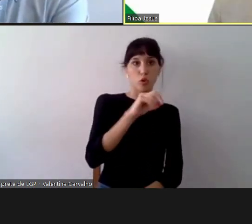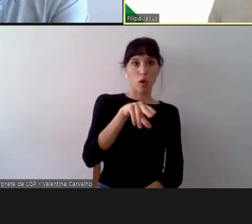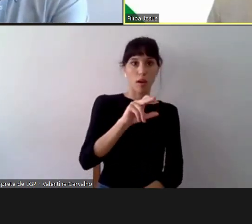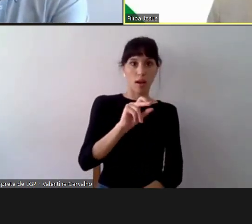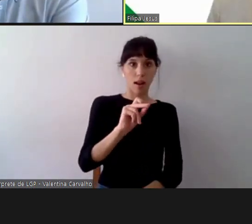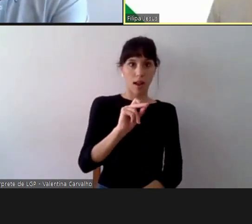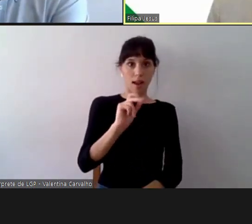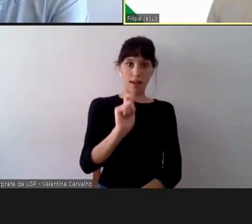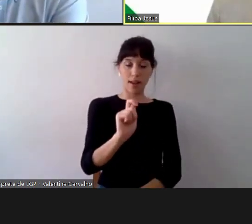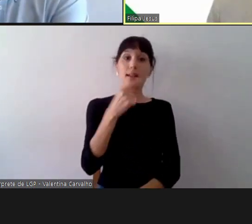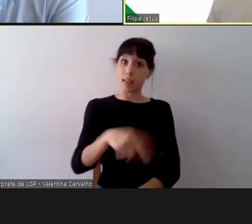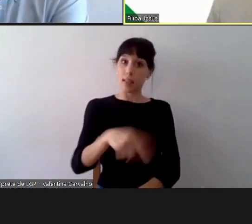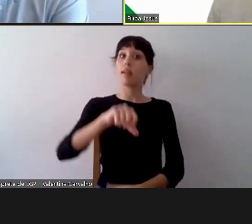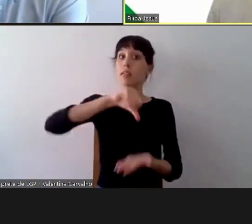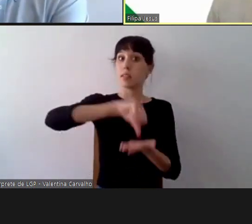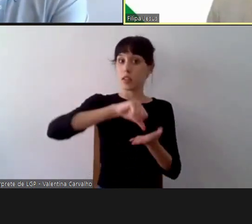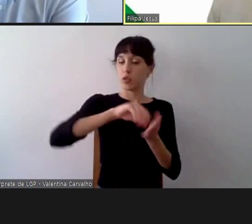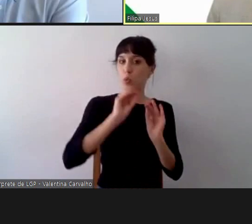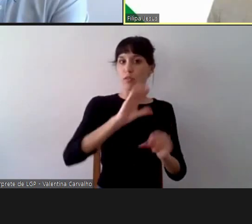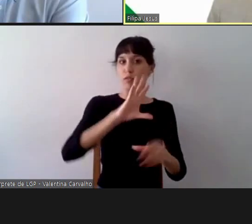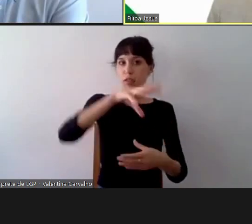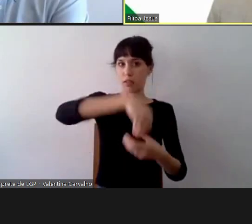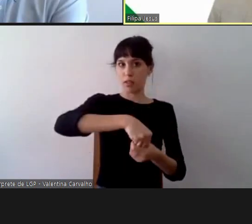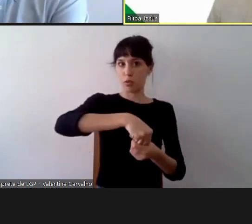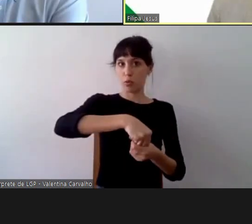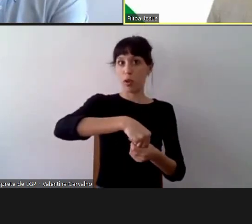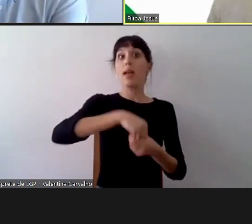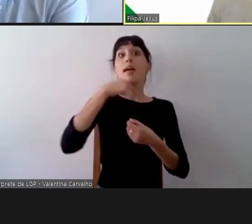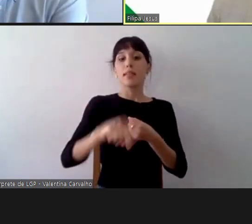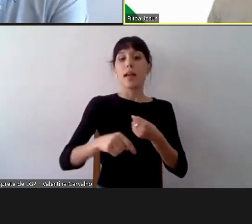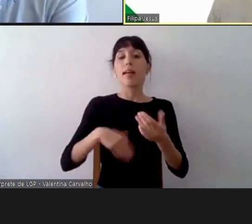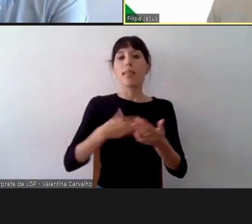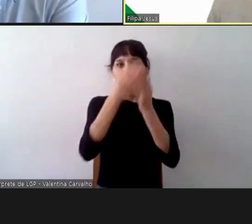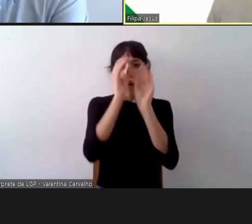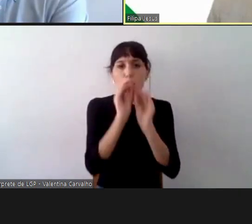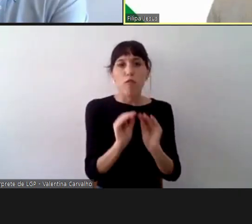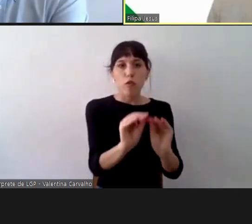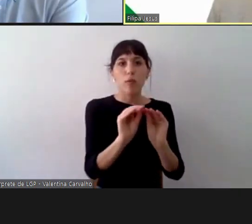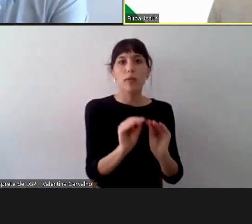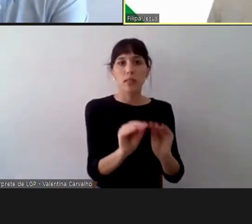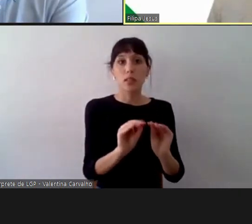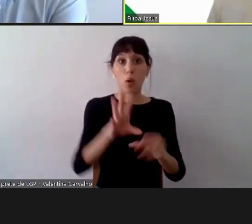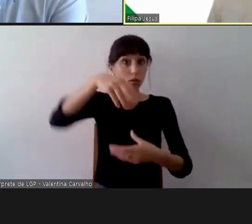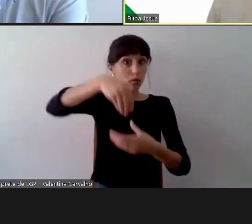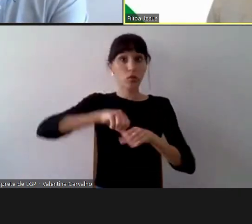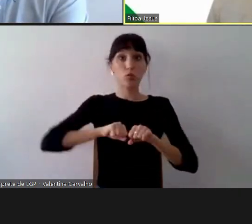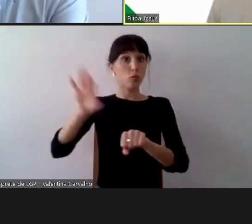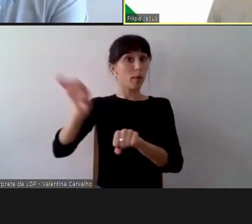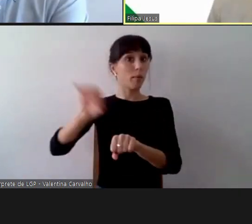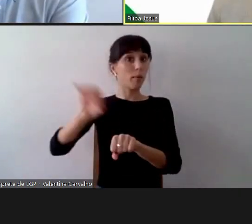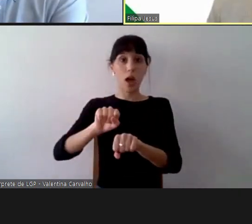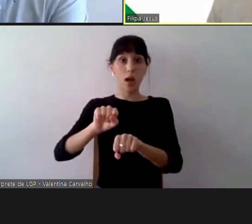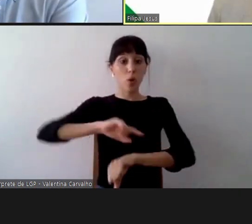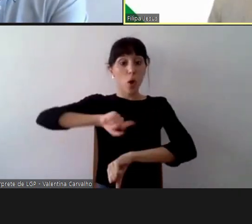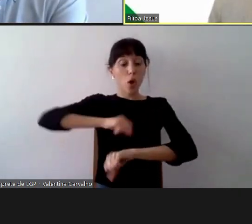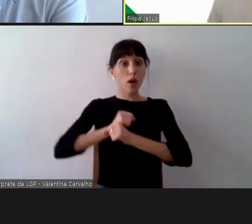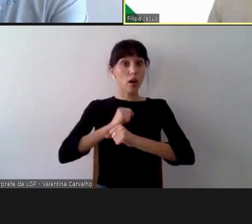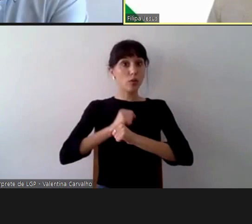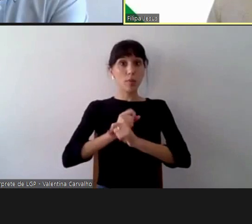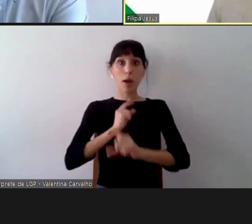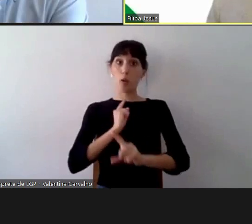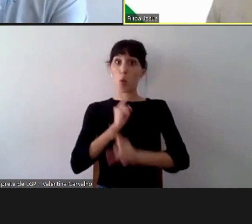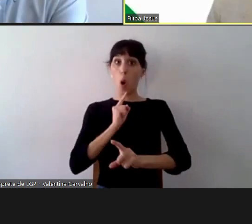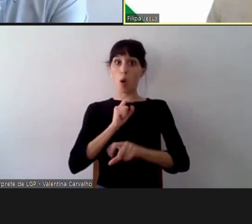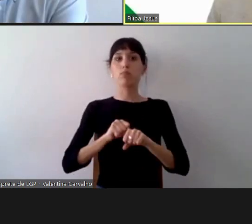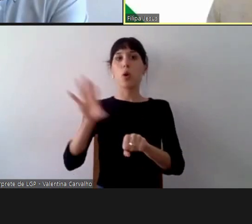faz processos de qualificação nos supermercados. Por exemplo, durante o horário de trabalho das pessoas. Por exemplo, operadores